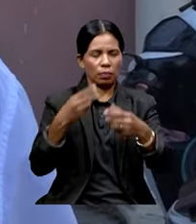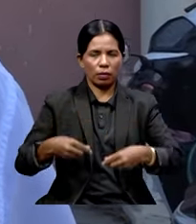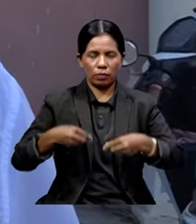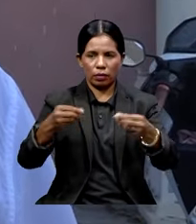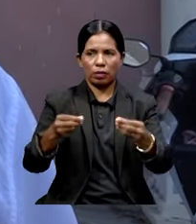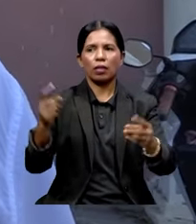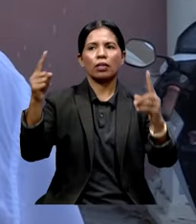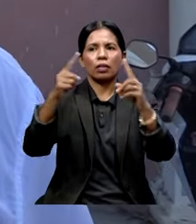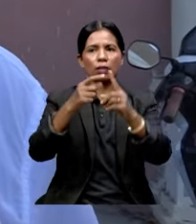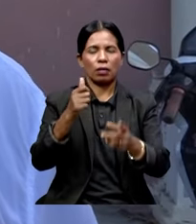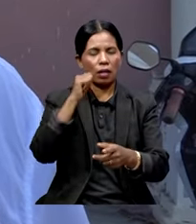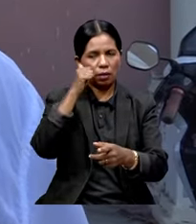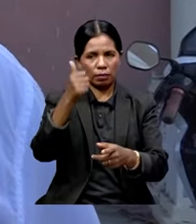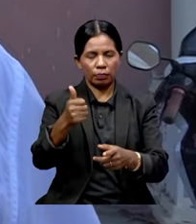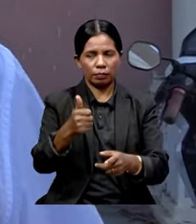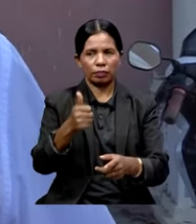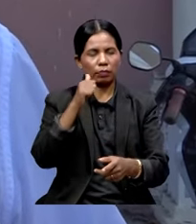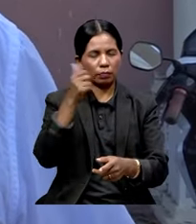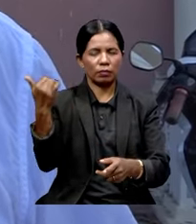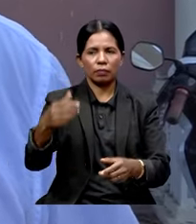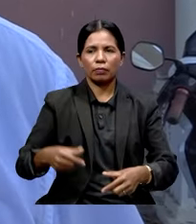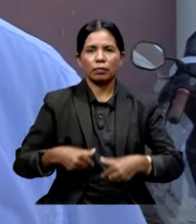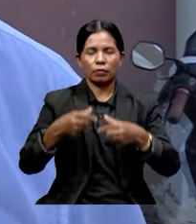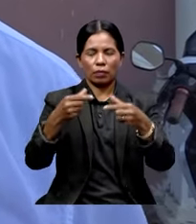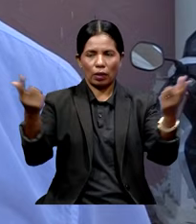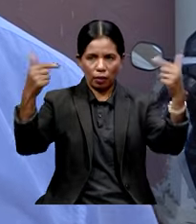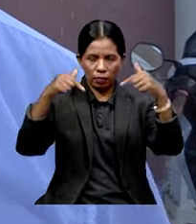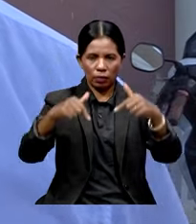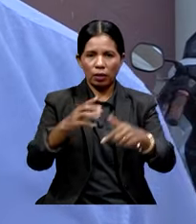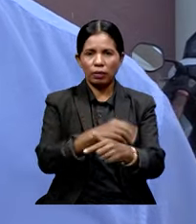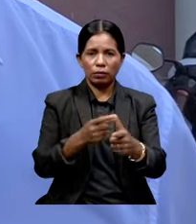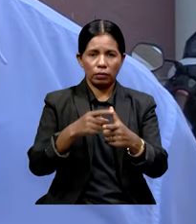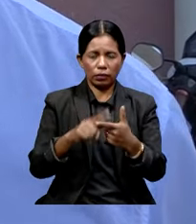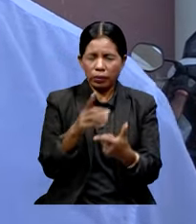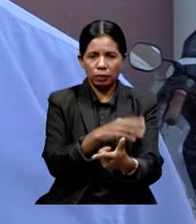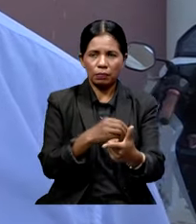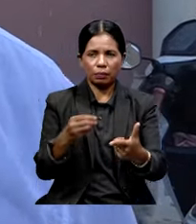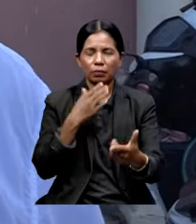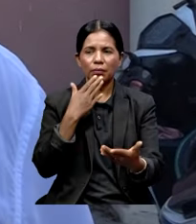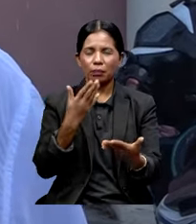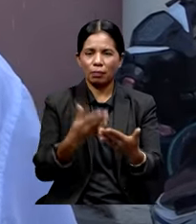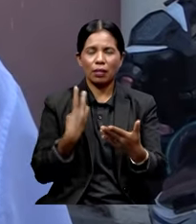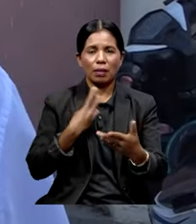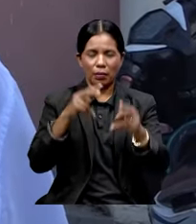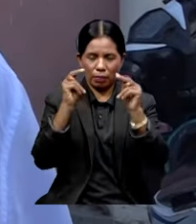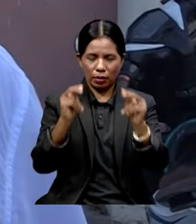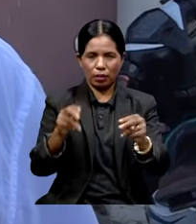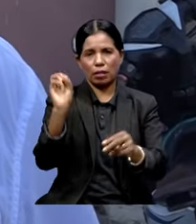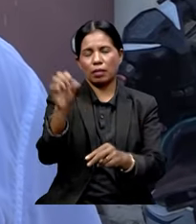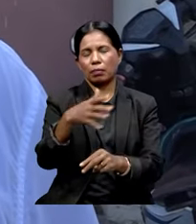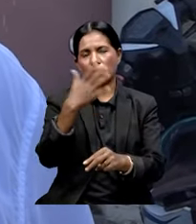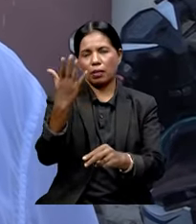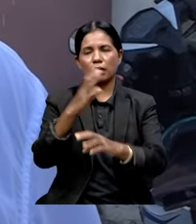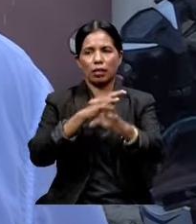to aban se kari sira bele mai atu kontribui tandia kami precisa tandia 15 kamiões